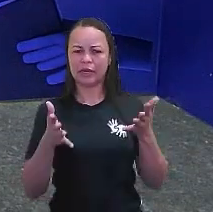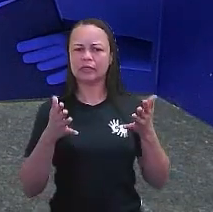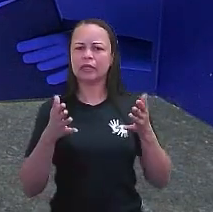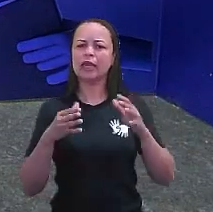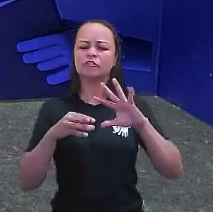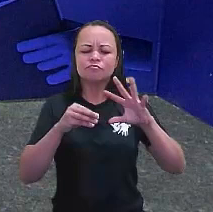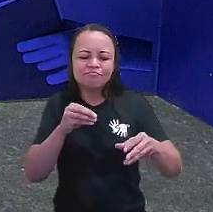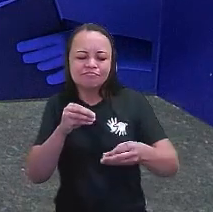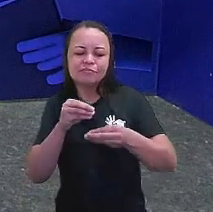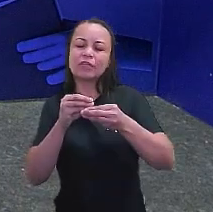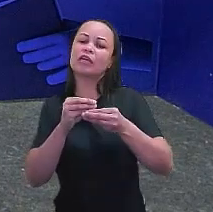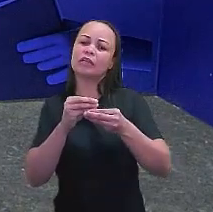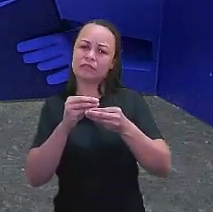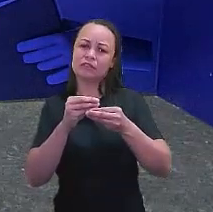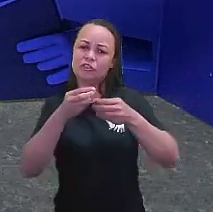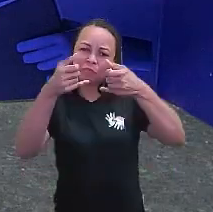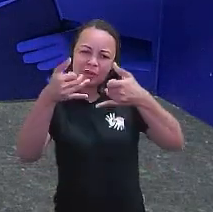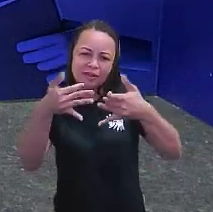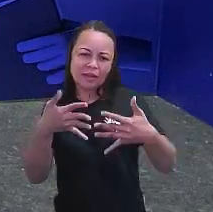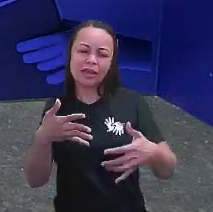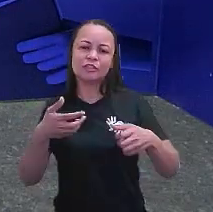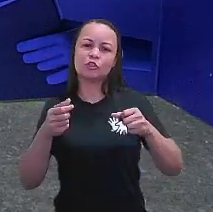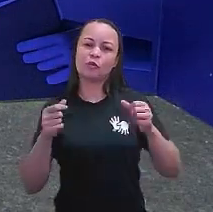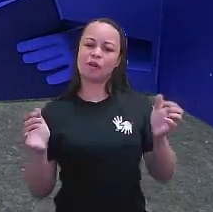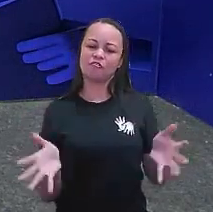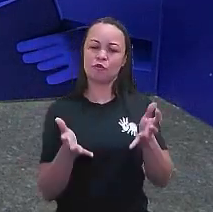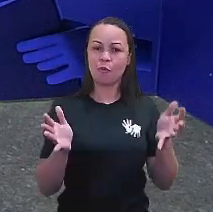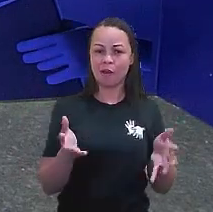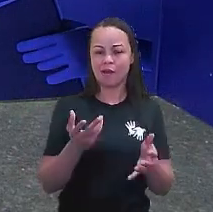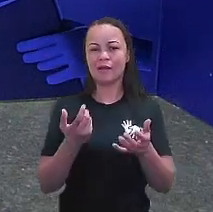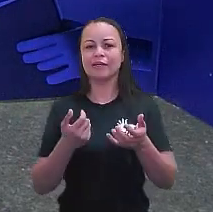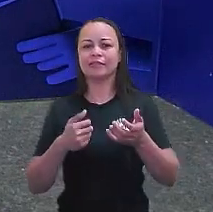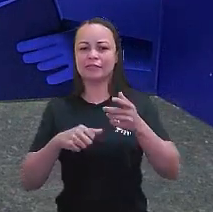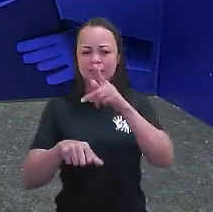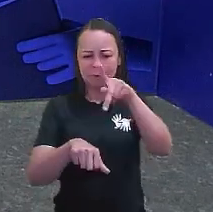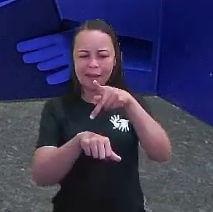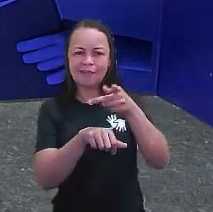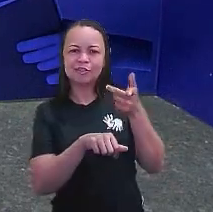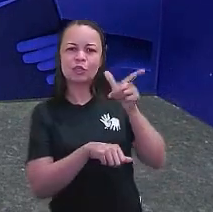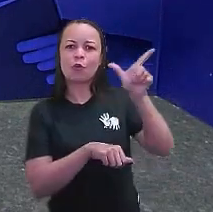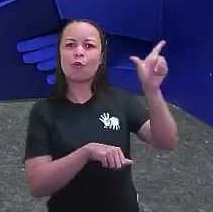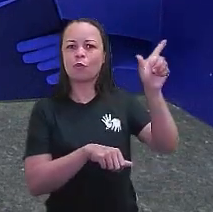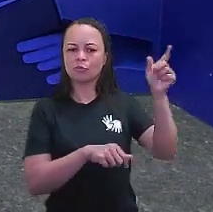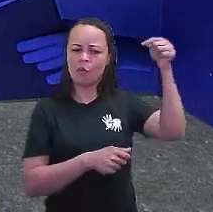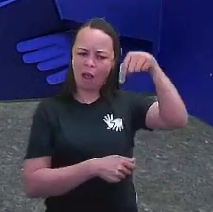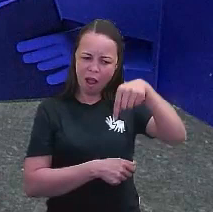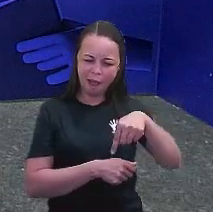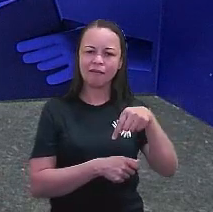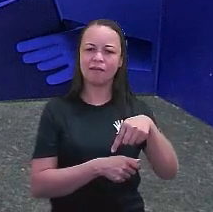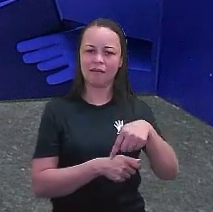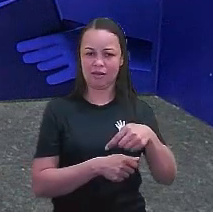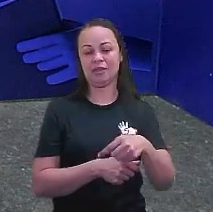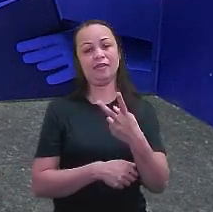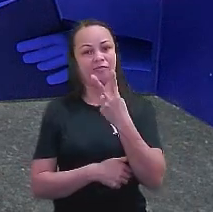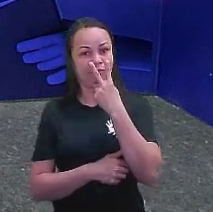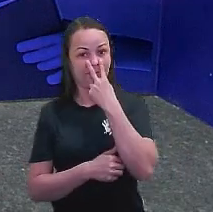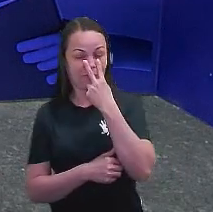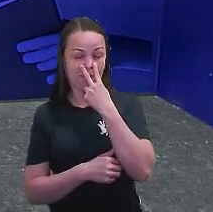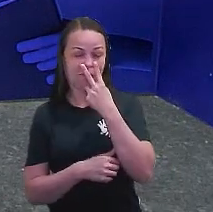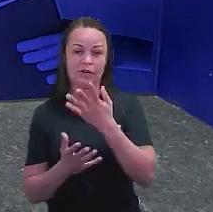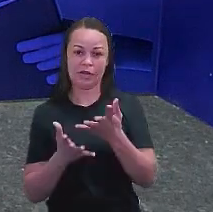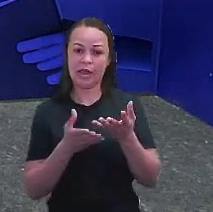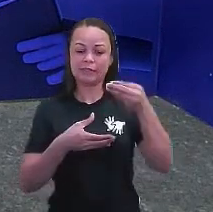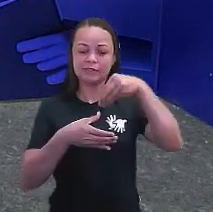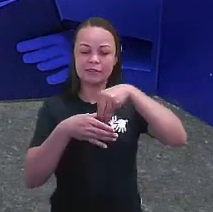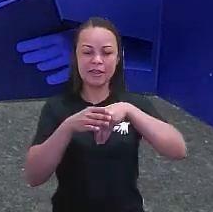quê? Alguns pontos dessas influências estrangeiras aqui dentro da nossa Vitória, dentro da